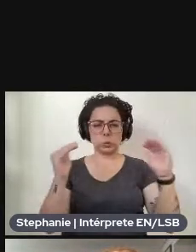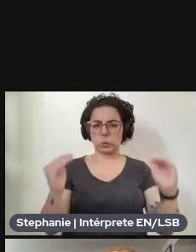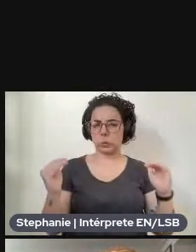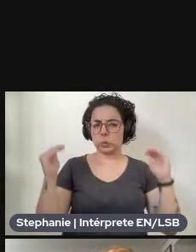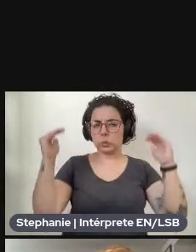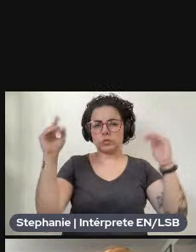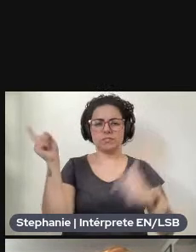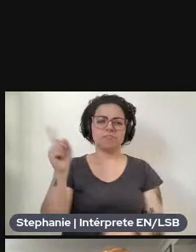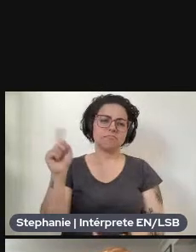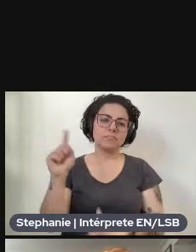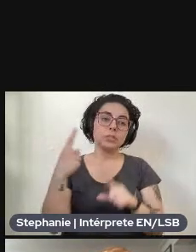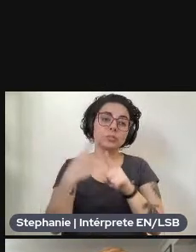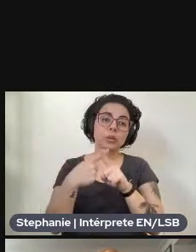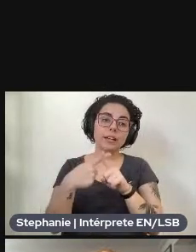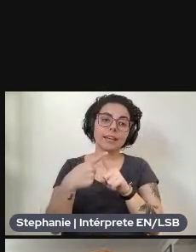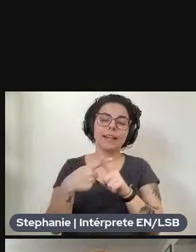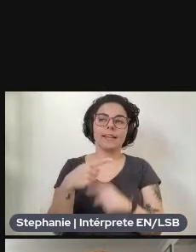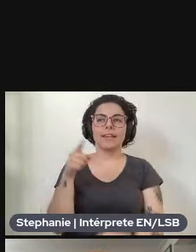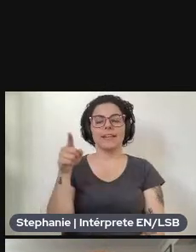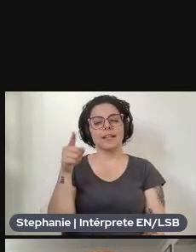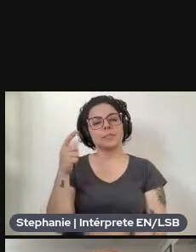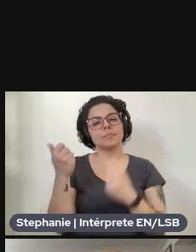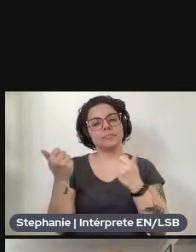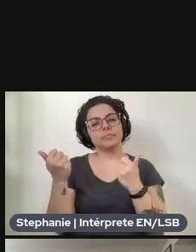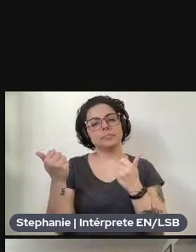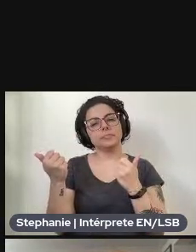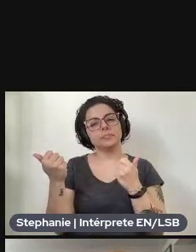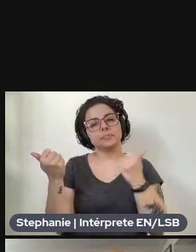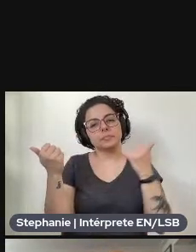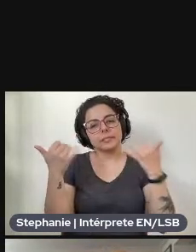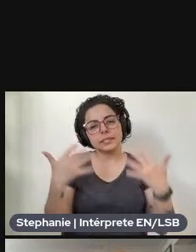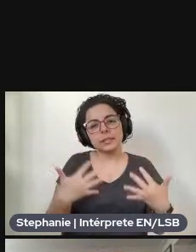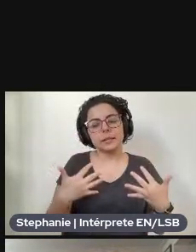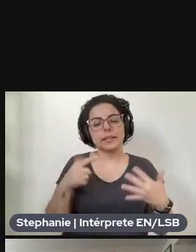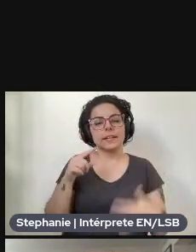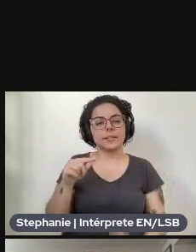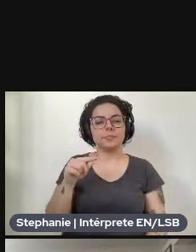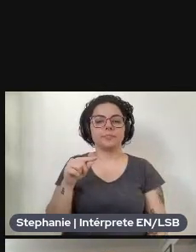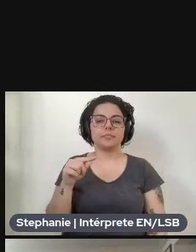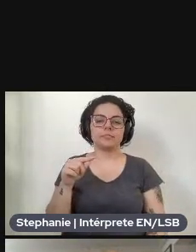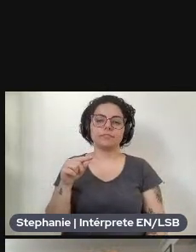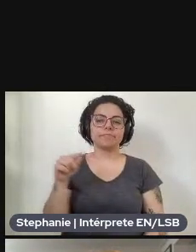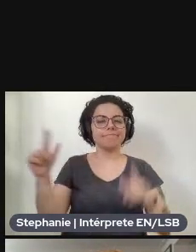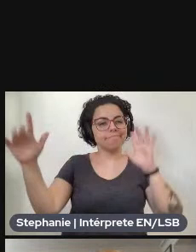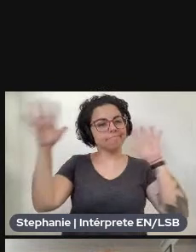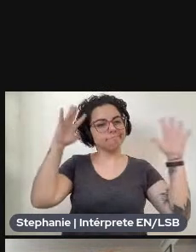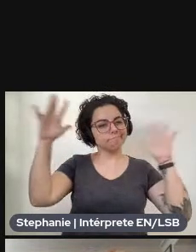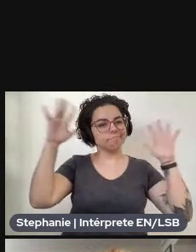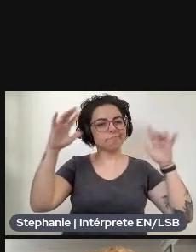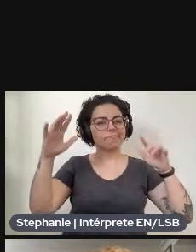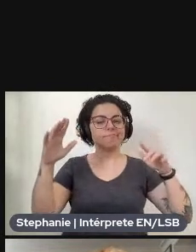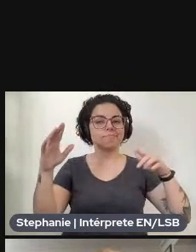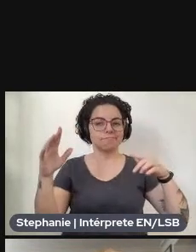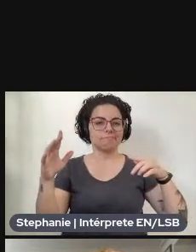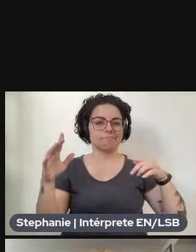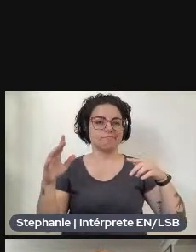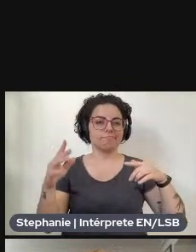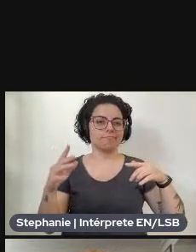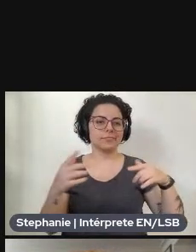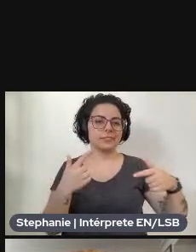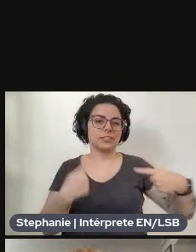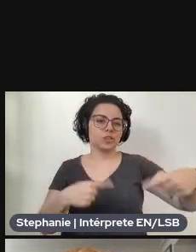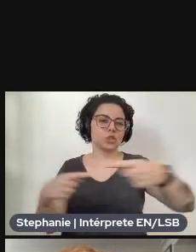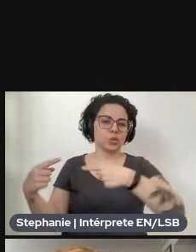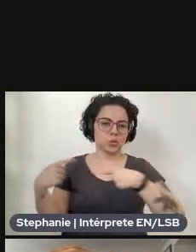sobretudo, problematizar, ela visa, sobretudo, levantar algumas questões, para as quais eu não tenho necessariamente resposta,